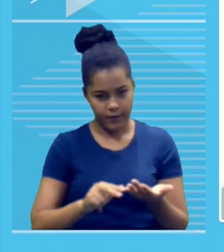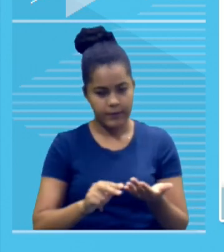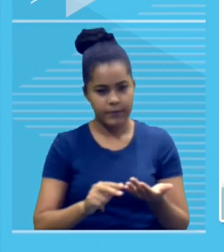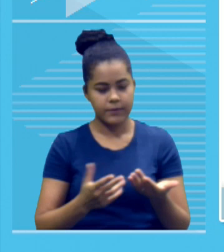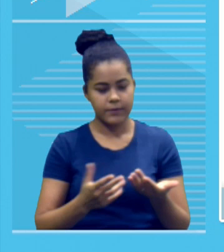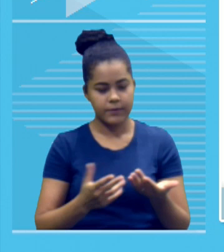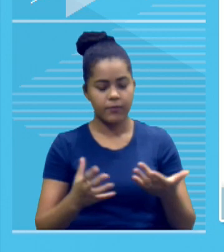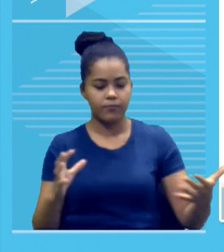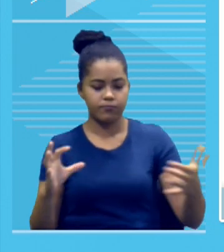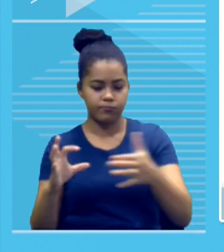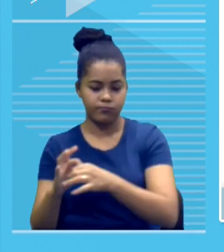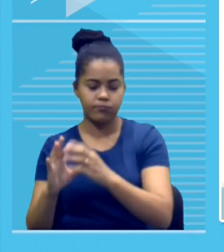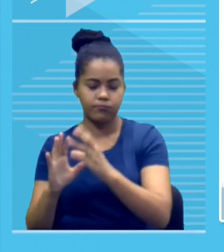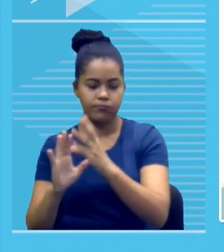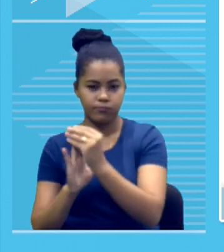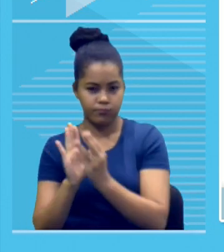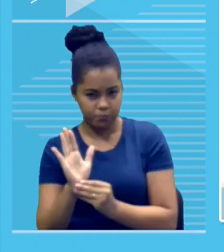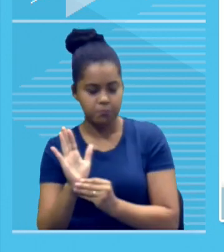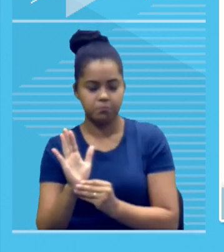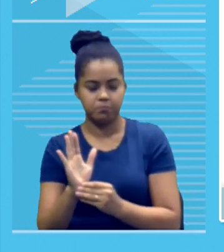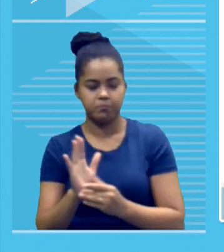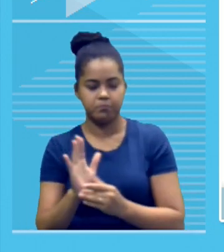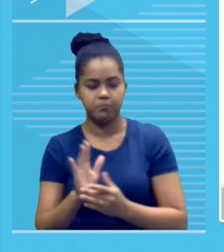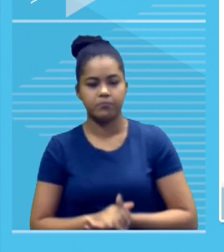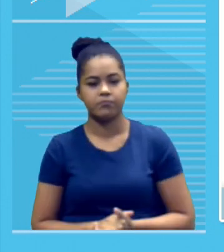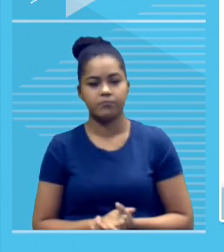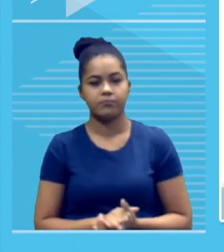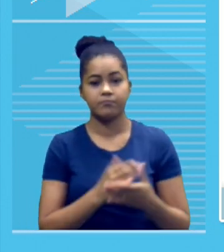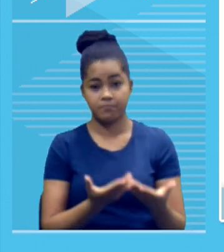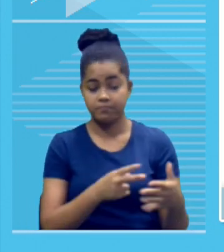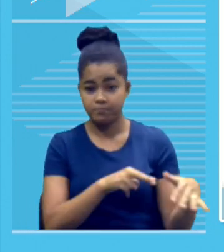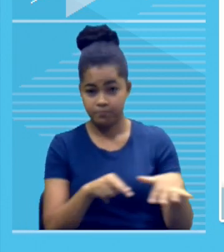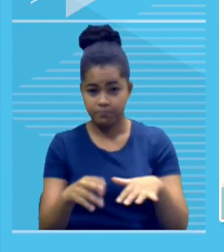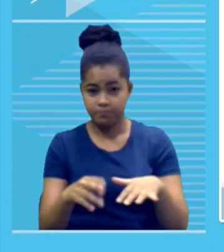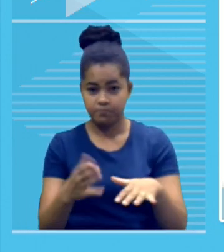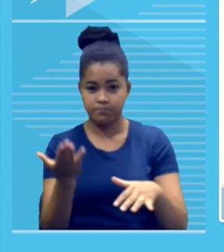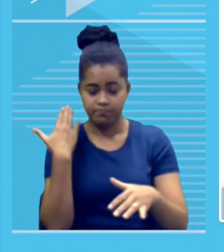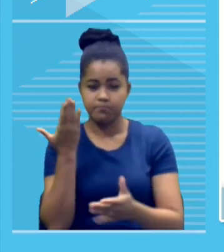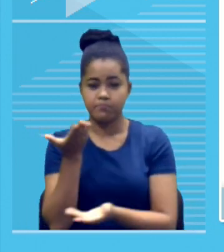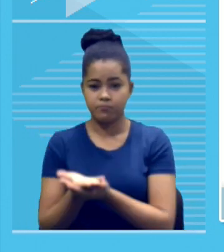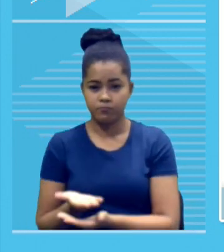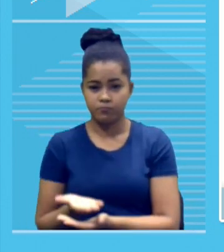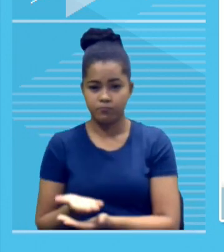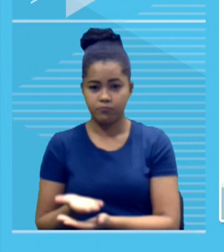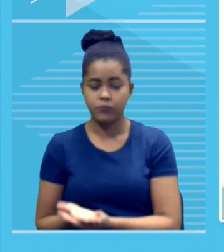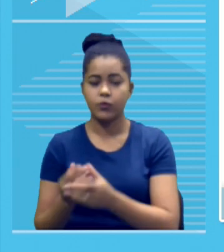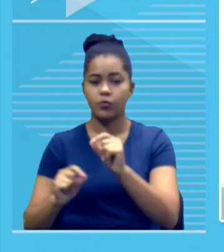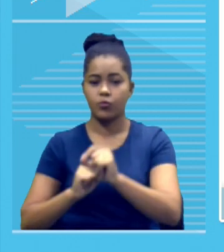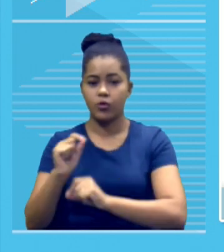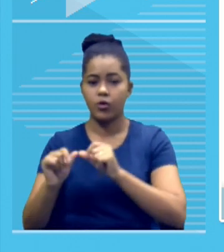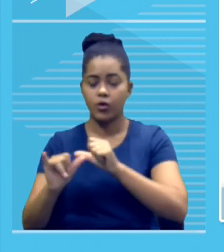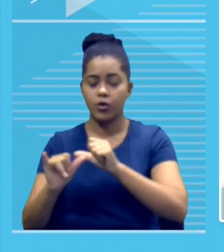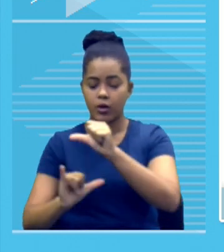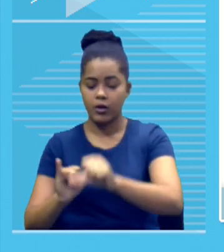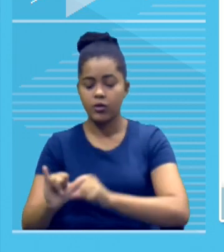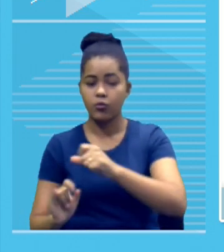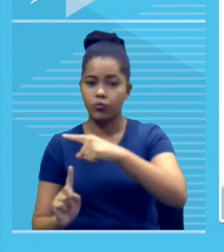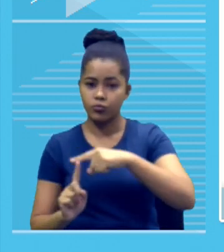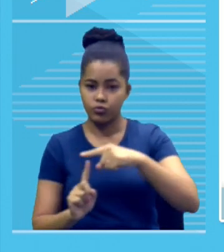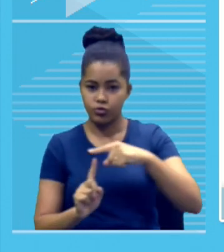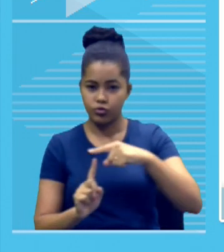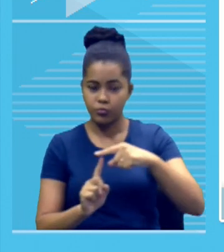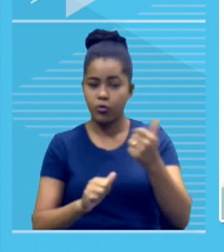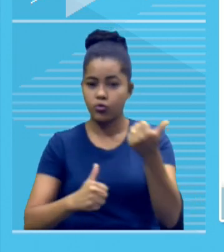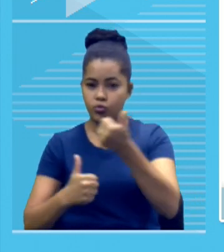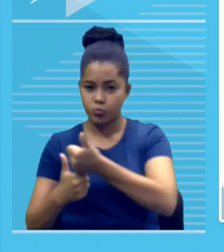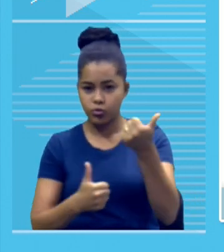conteúdo, tá? Então, como nós já abordamos na aula, na semana passada, nós trabalhamos as reações de substituição. E, na